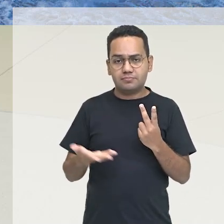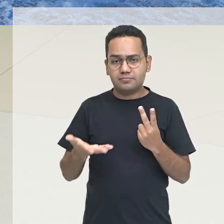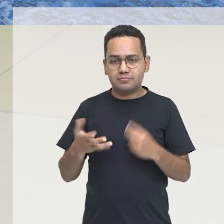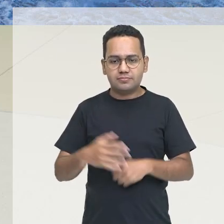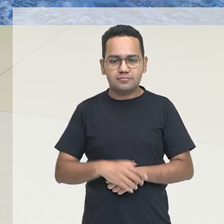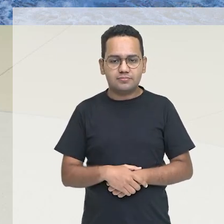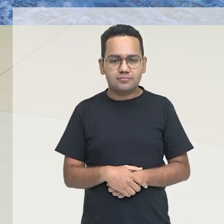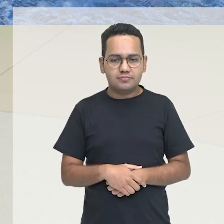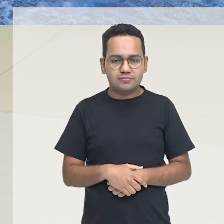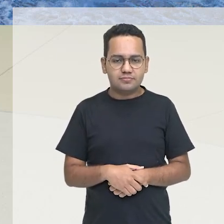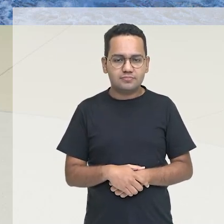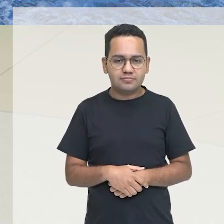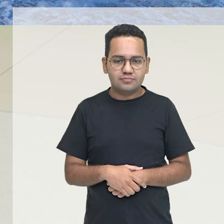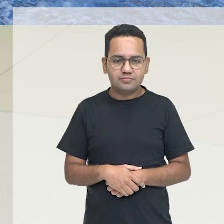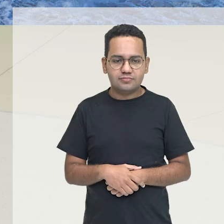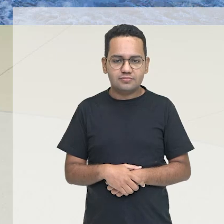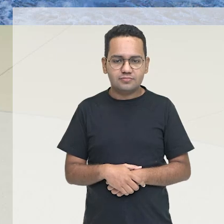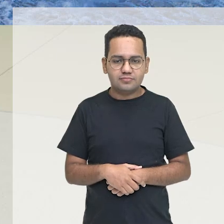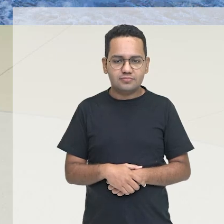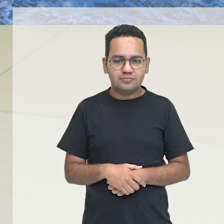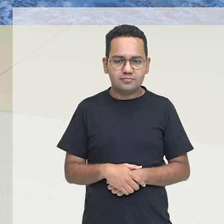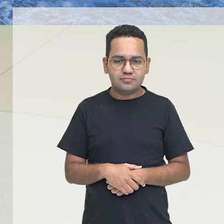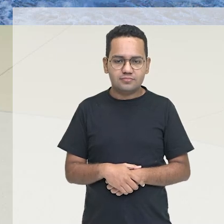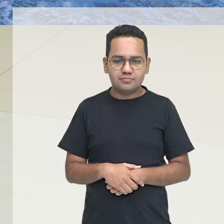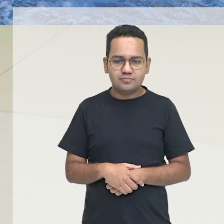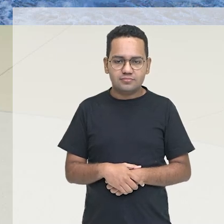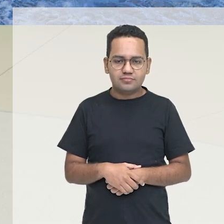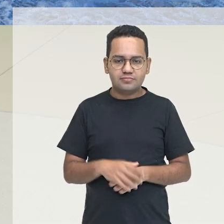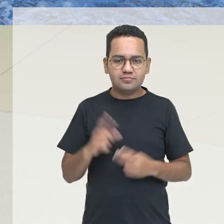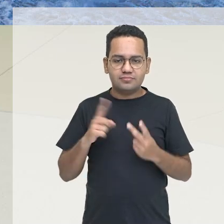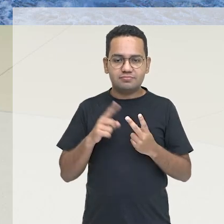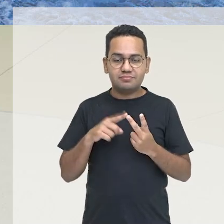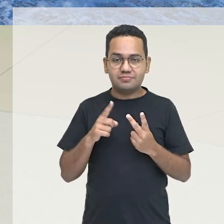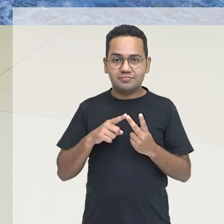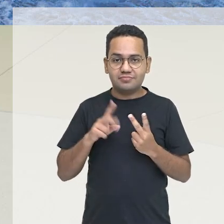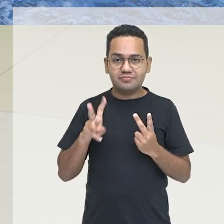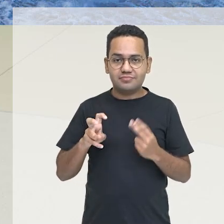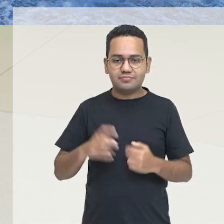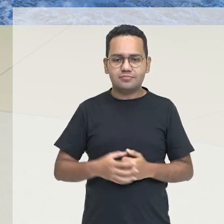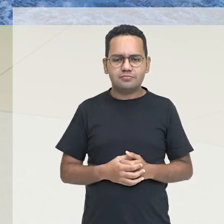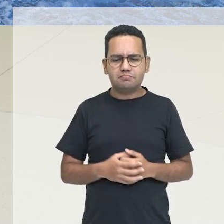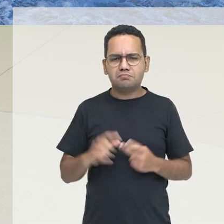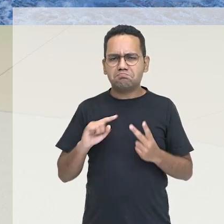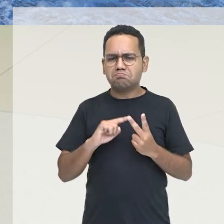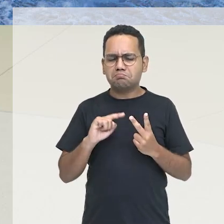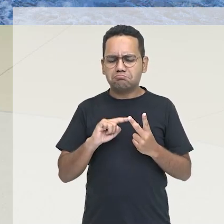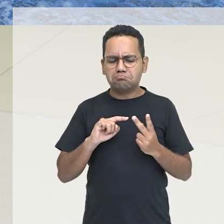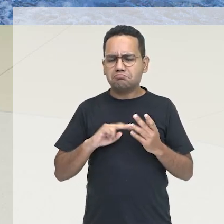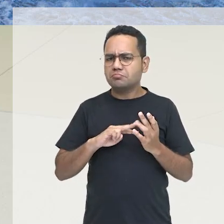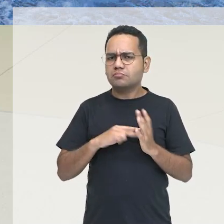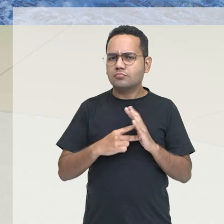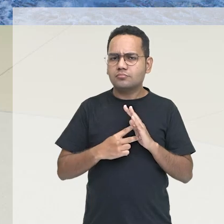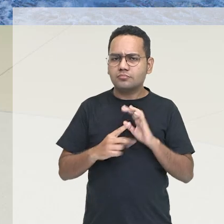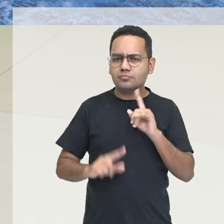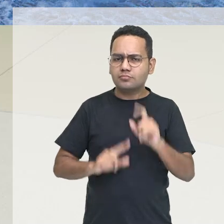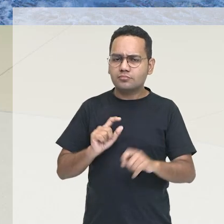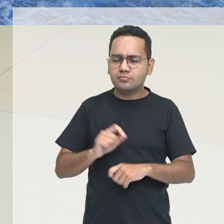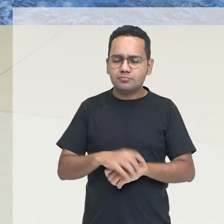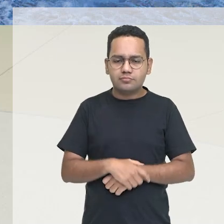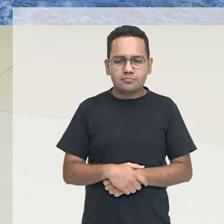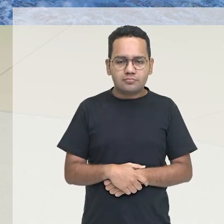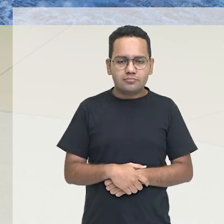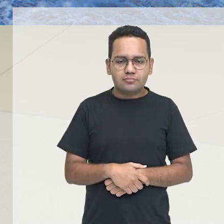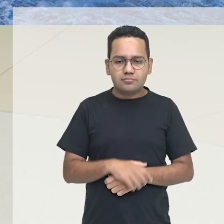A Risolda de lá jogou para a gente falar sobre a eletrodinâmica. E o que é a eletrodinâmica? Nós vimos lá no